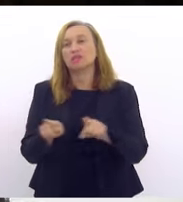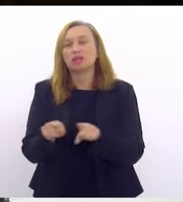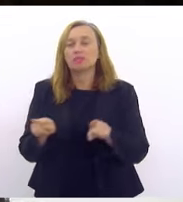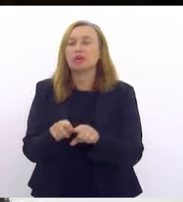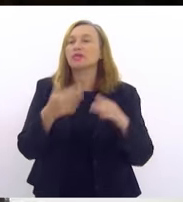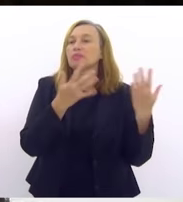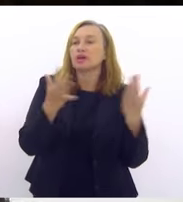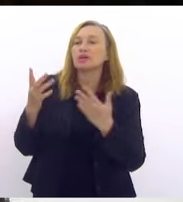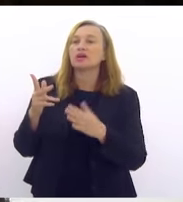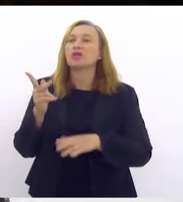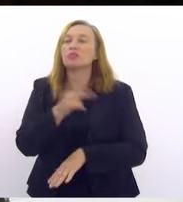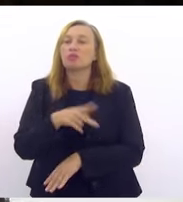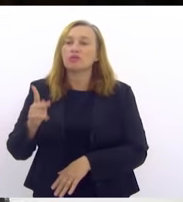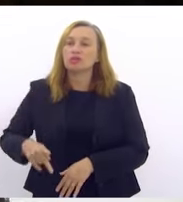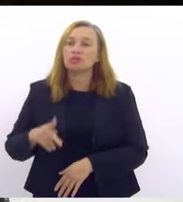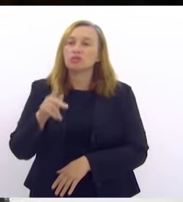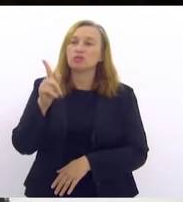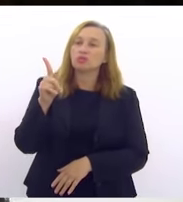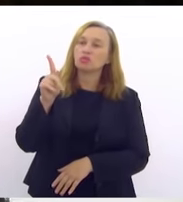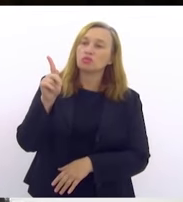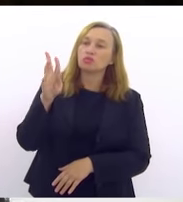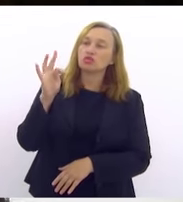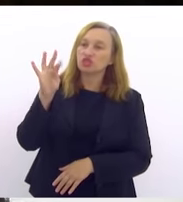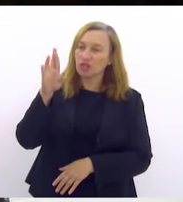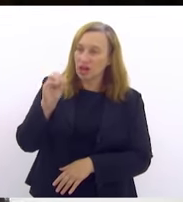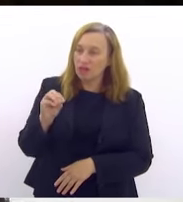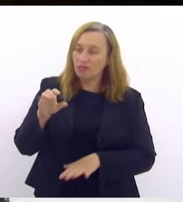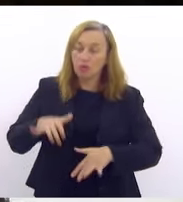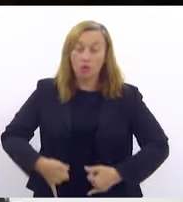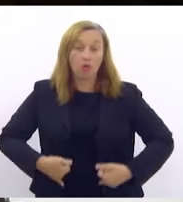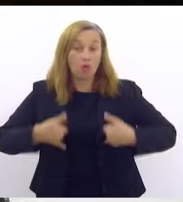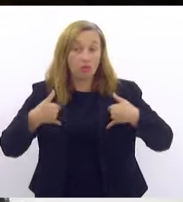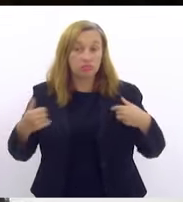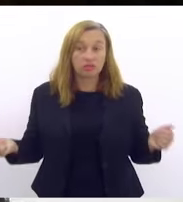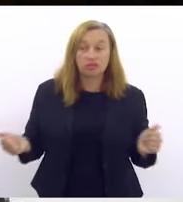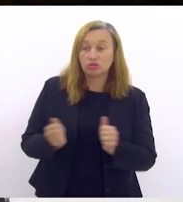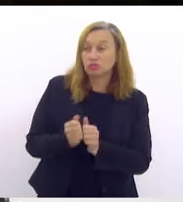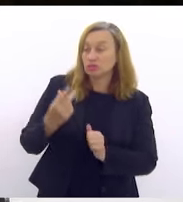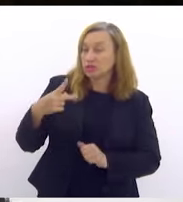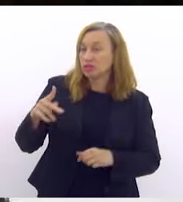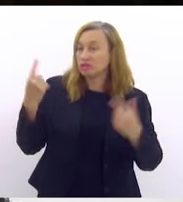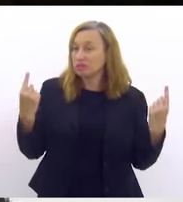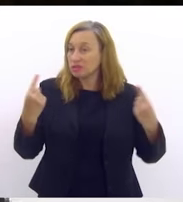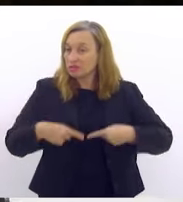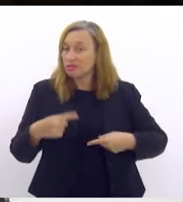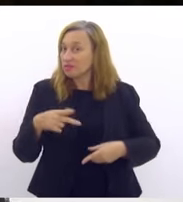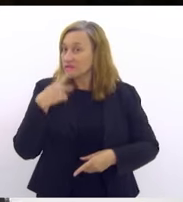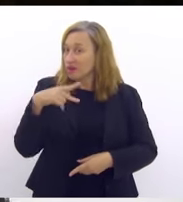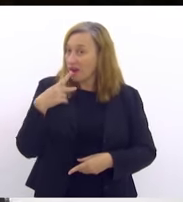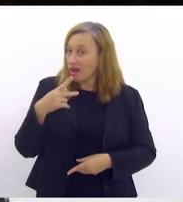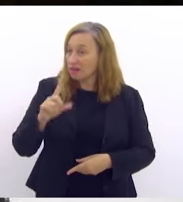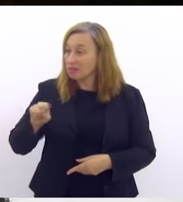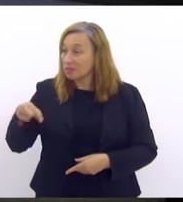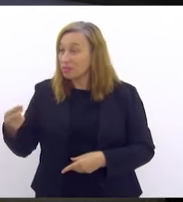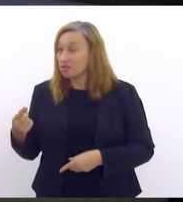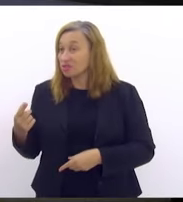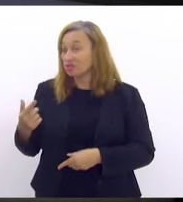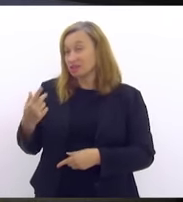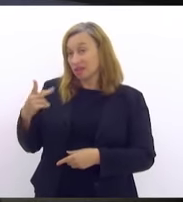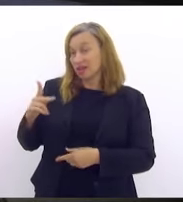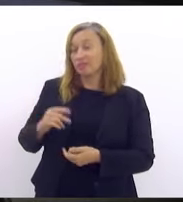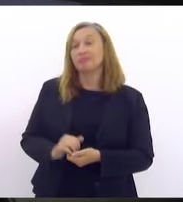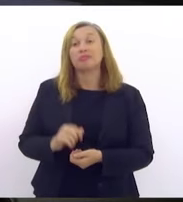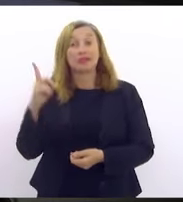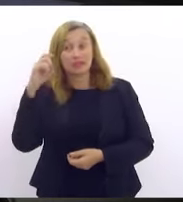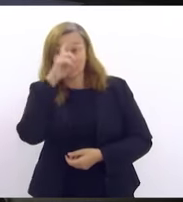o professor Gustavo Sampaio teres é sempre uma honra est ao lado dele e um desafio falar posterior a ele não é